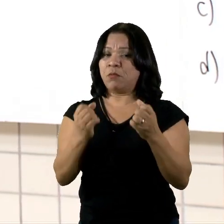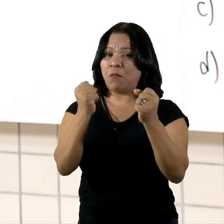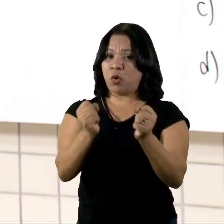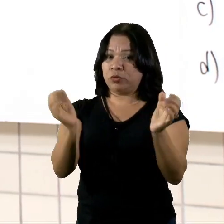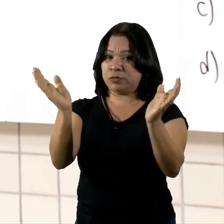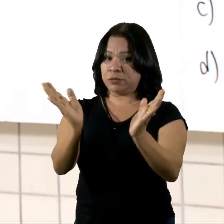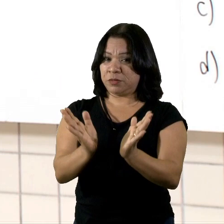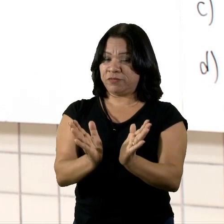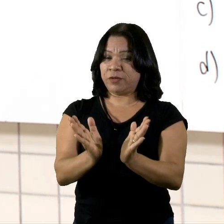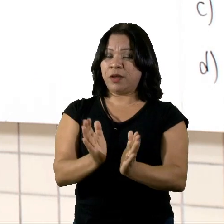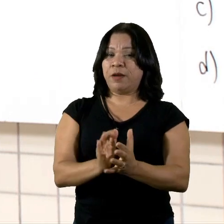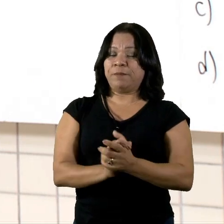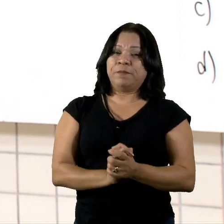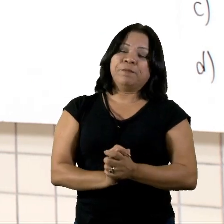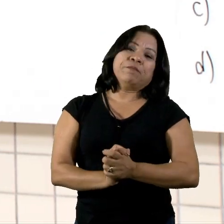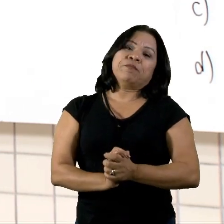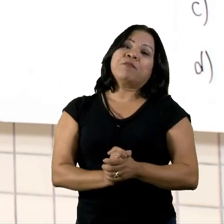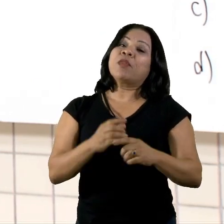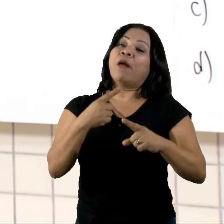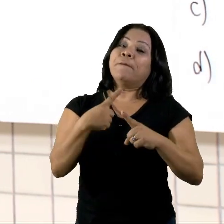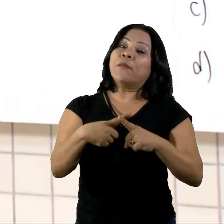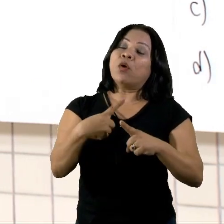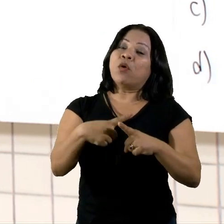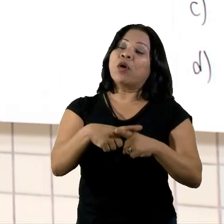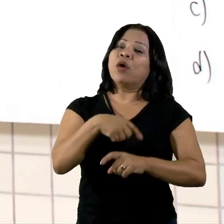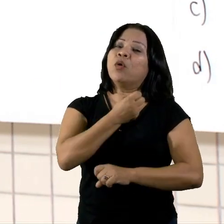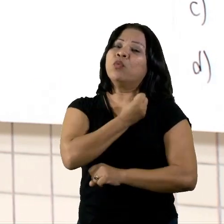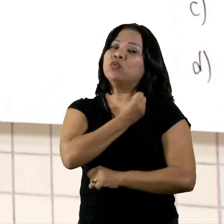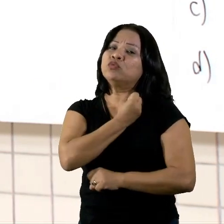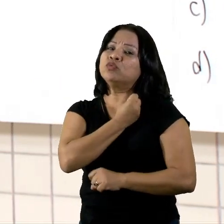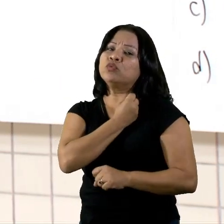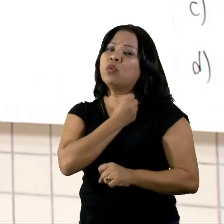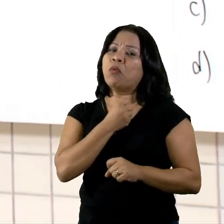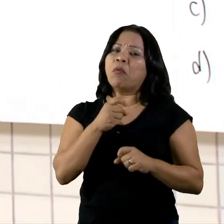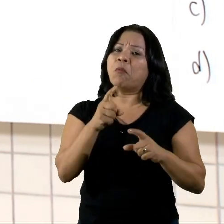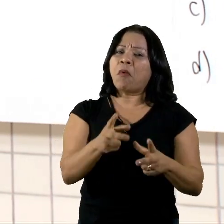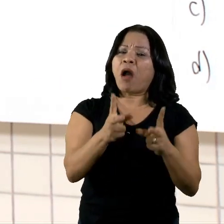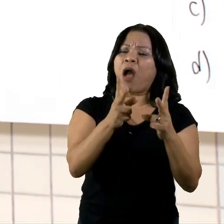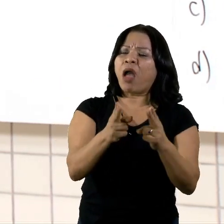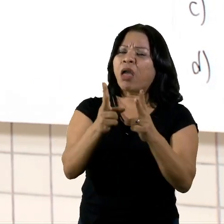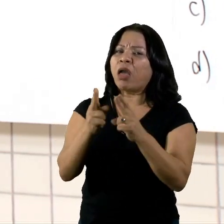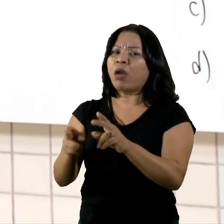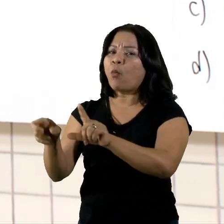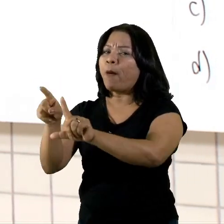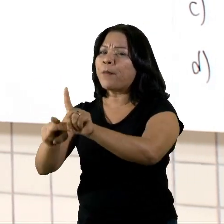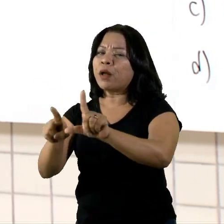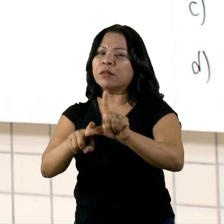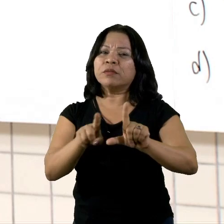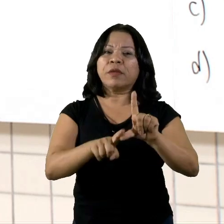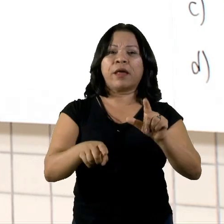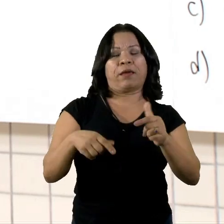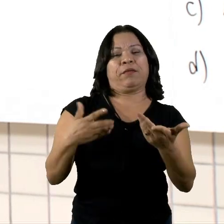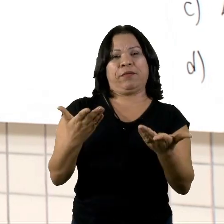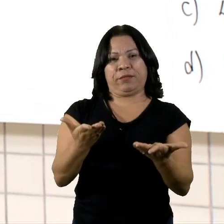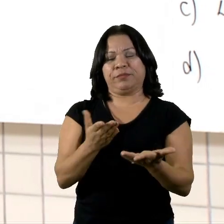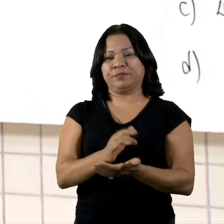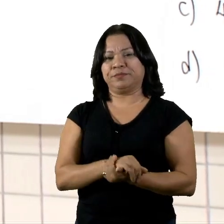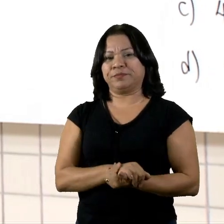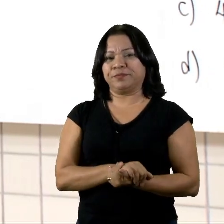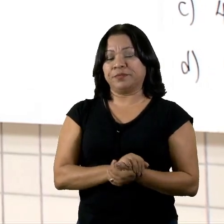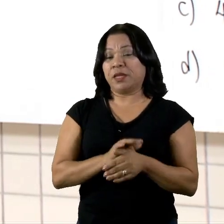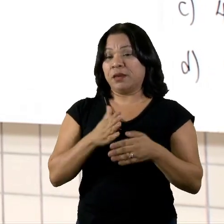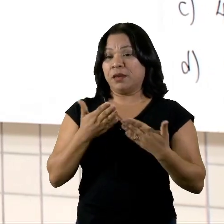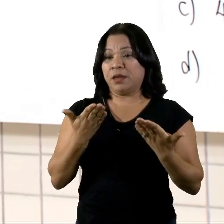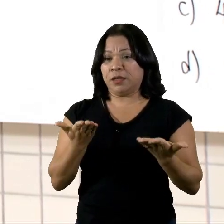aqui, porque os termos têm a mesma parte literal, né? Que é a variável, que é R, né? Então, o que eu vou fazer?